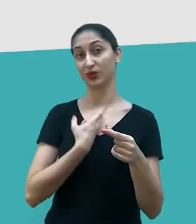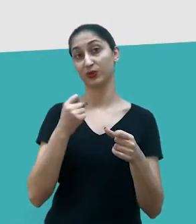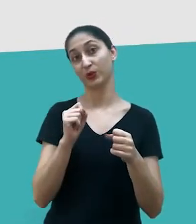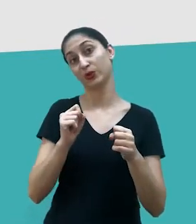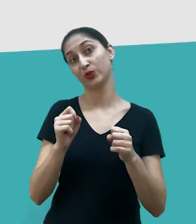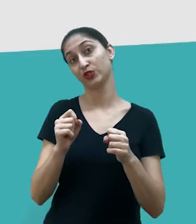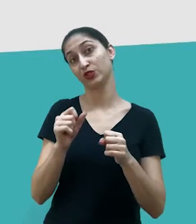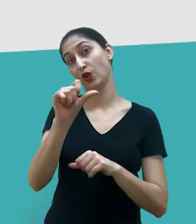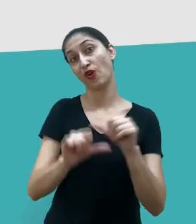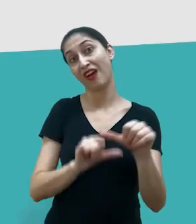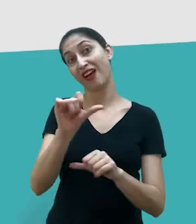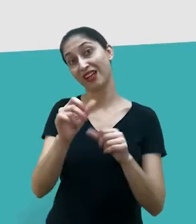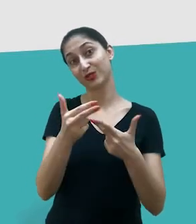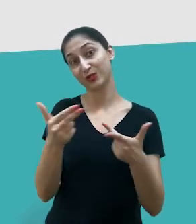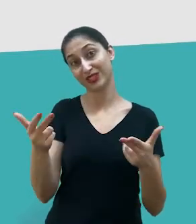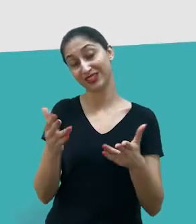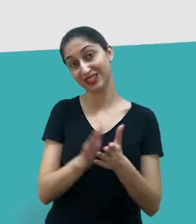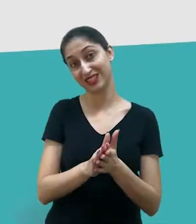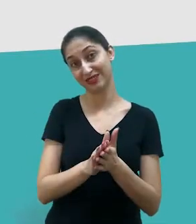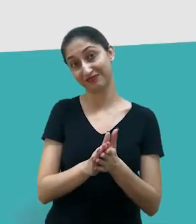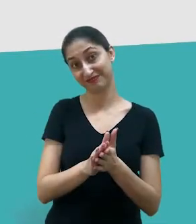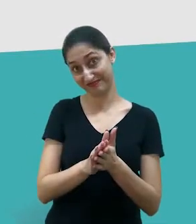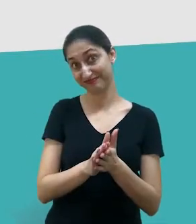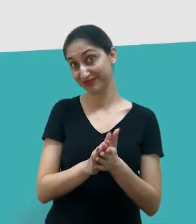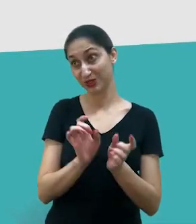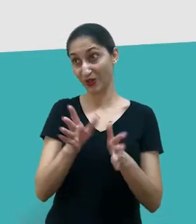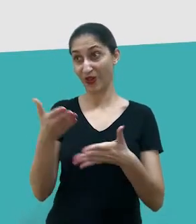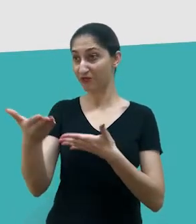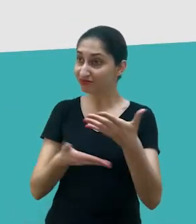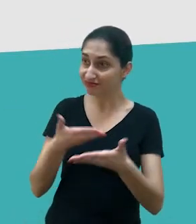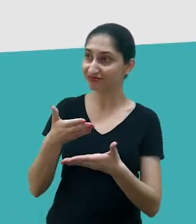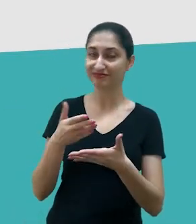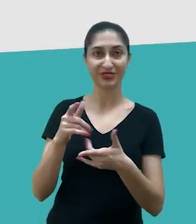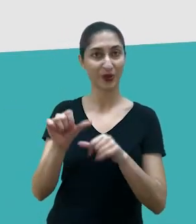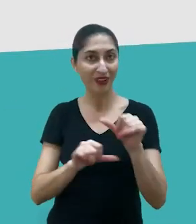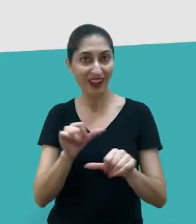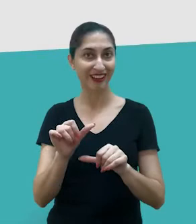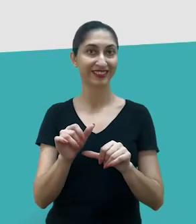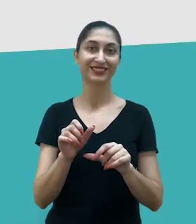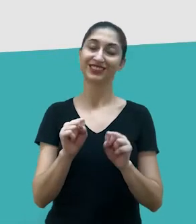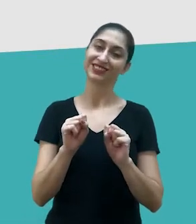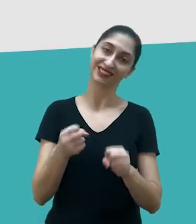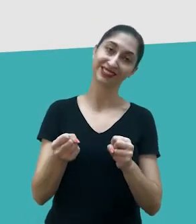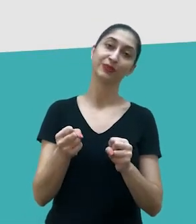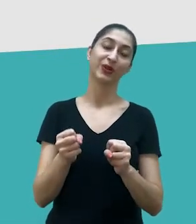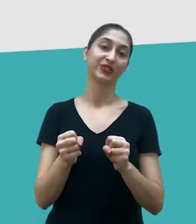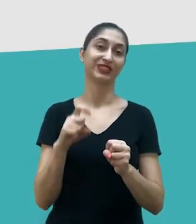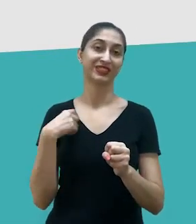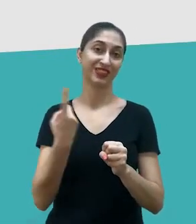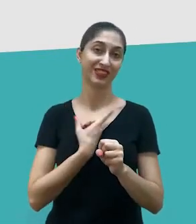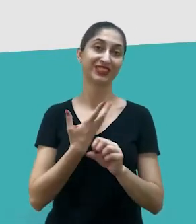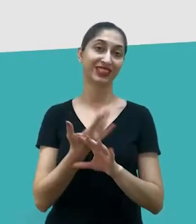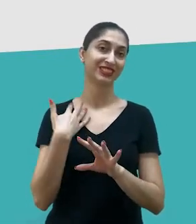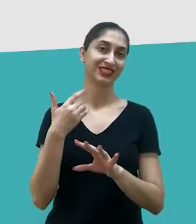de valor por outra e assim a gente ampliar as nossas riquezas. Esse é o compartilhamento de que nós